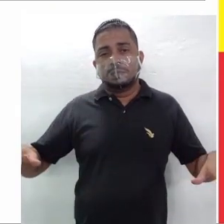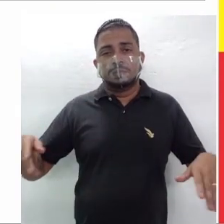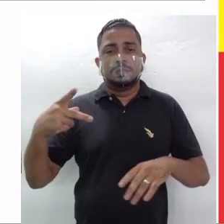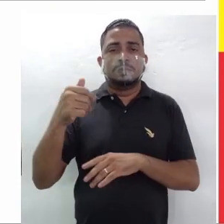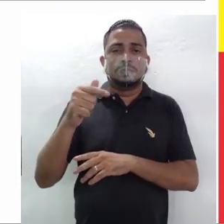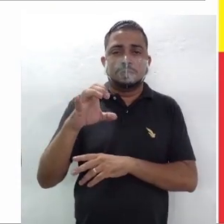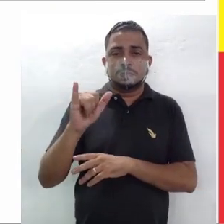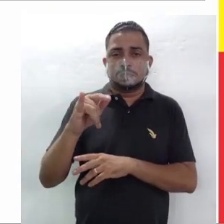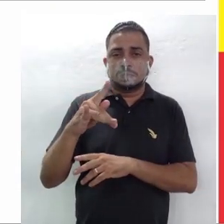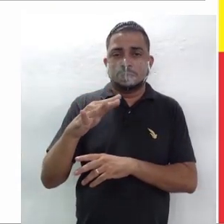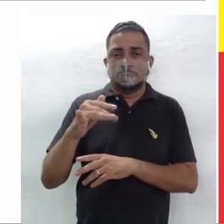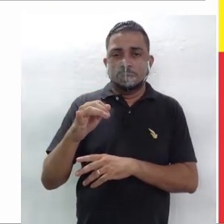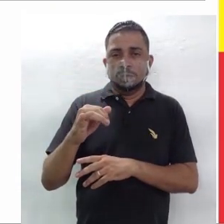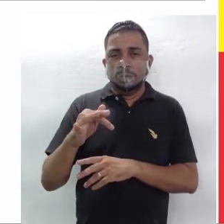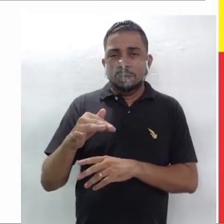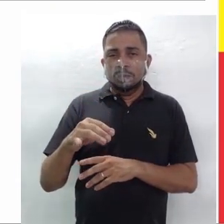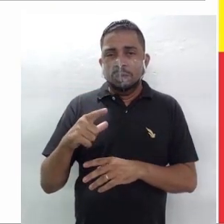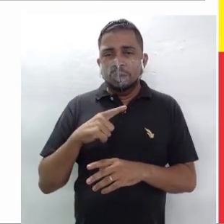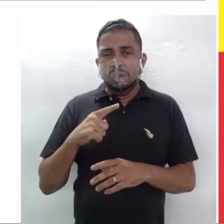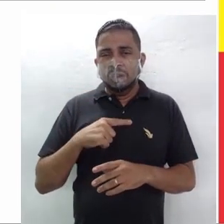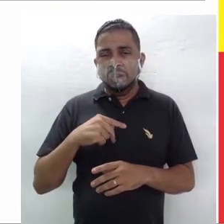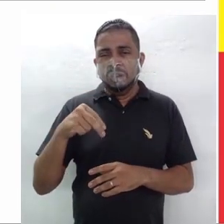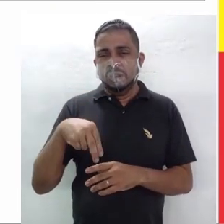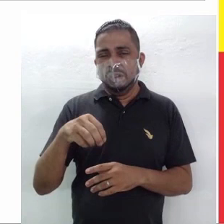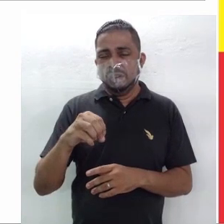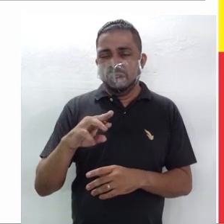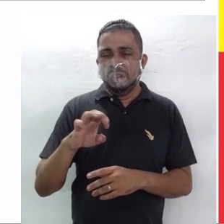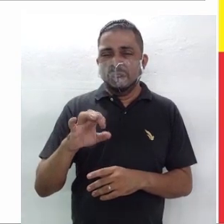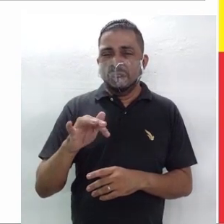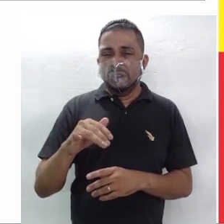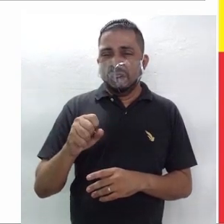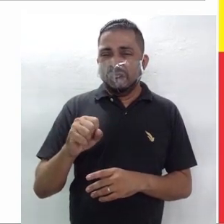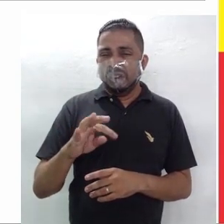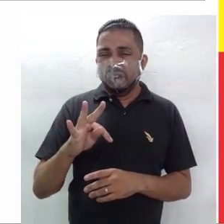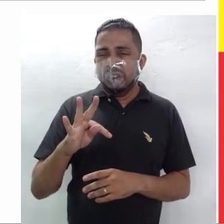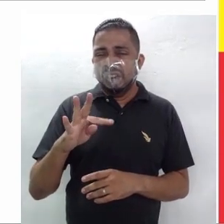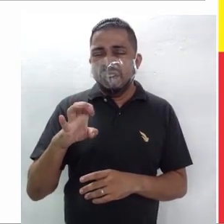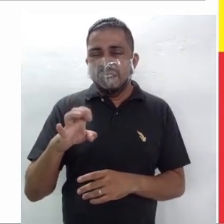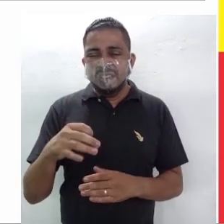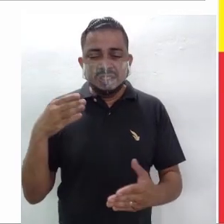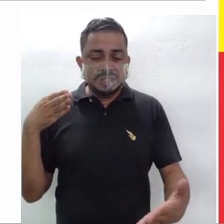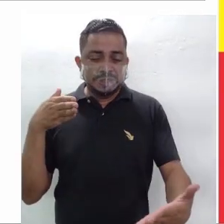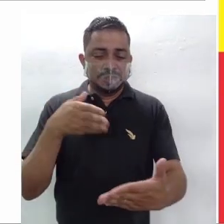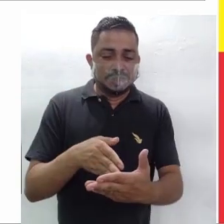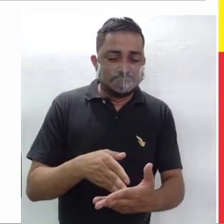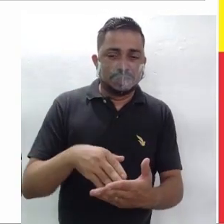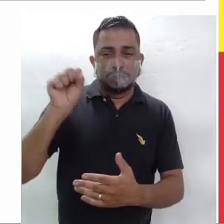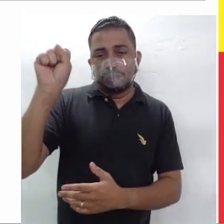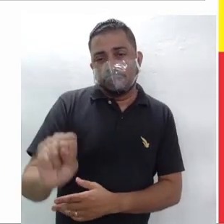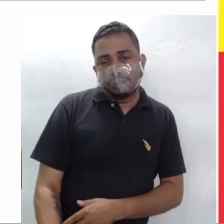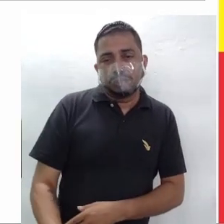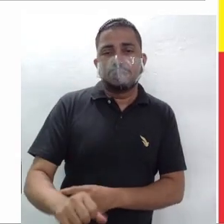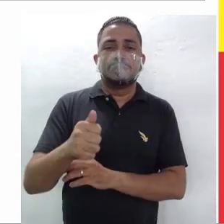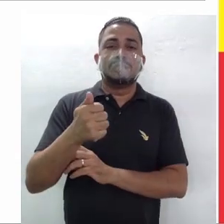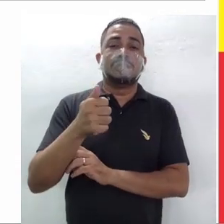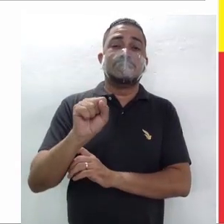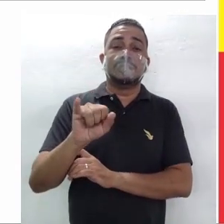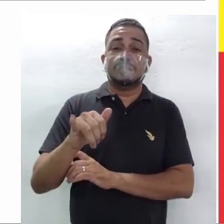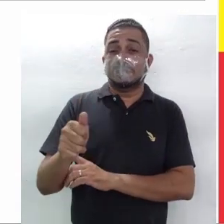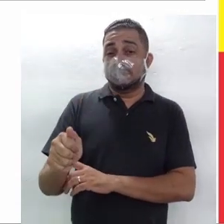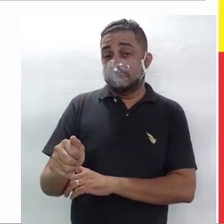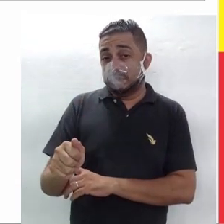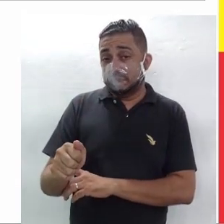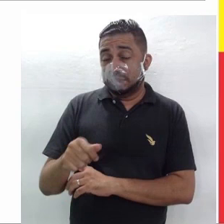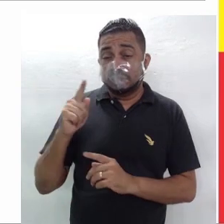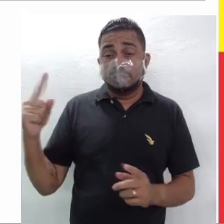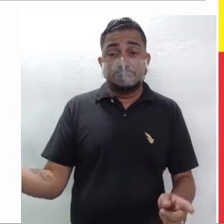Pacífico, né? Ali no noroeste, e costuma atingir o sul da Ásia. Os